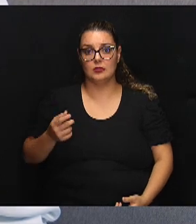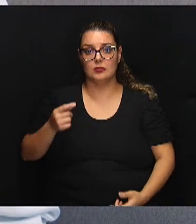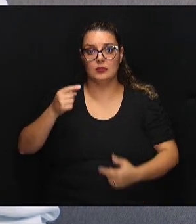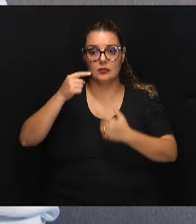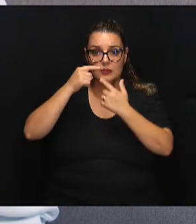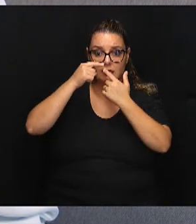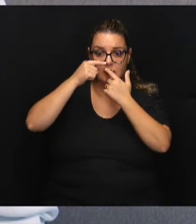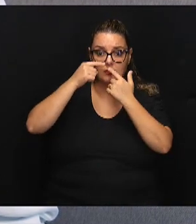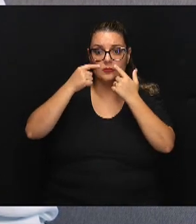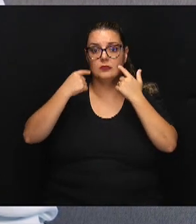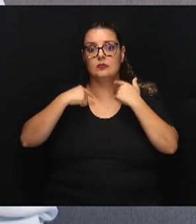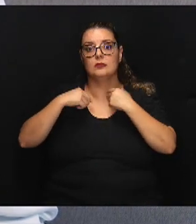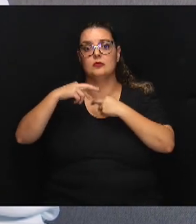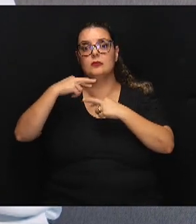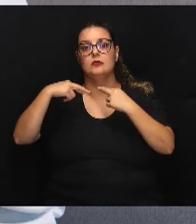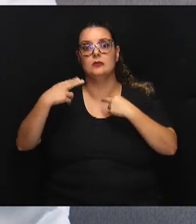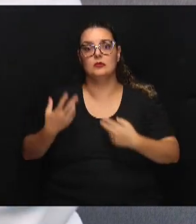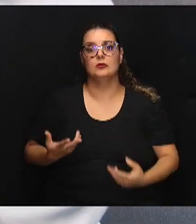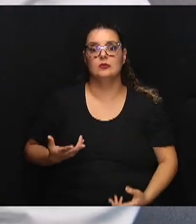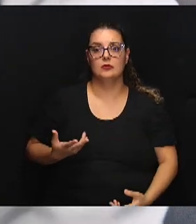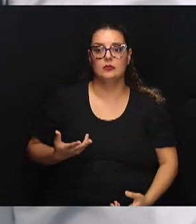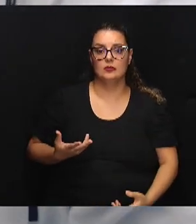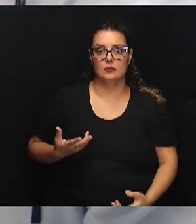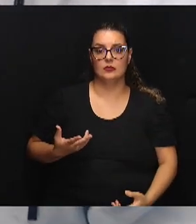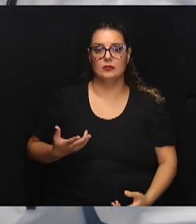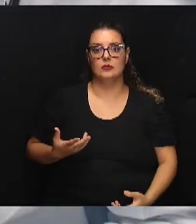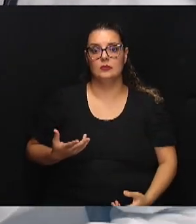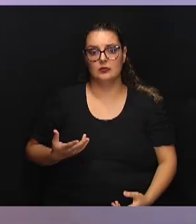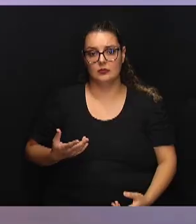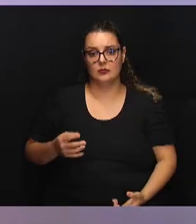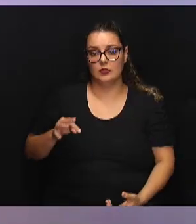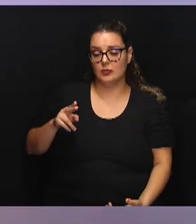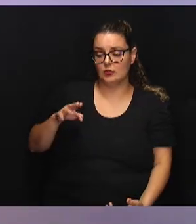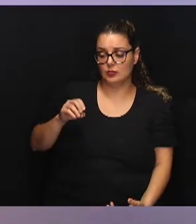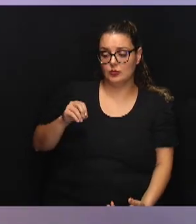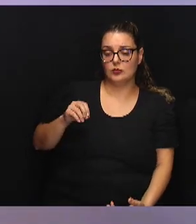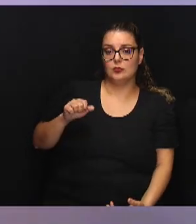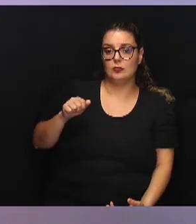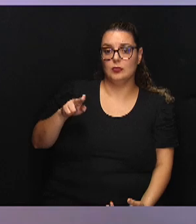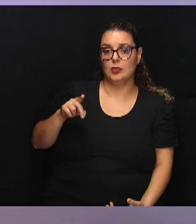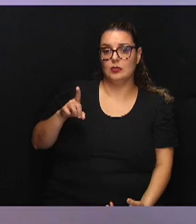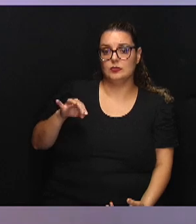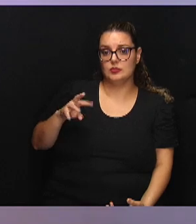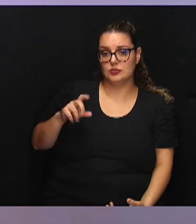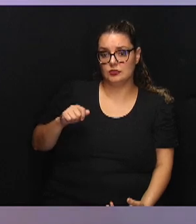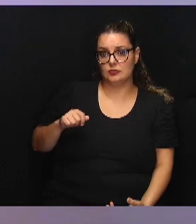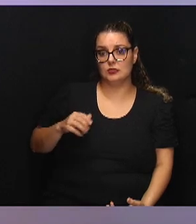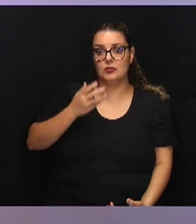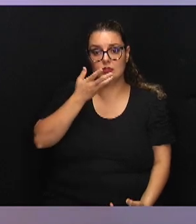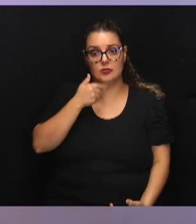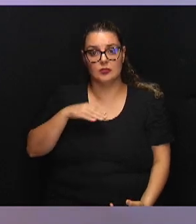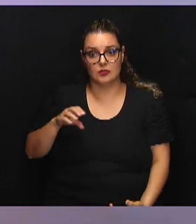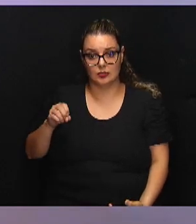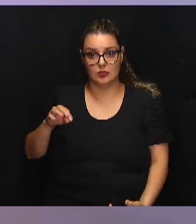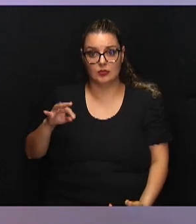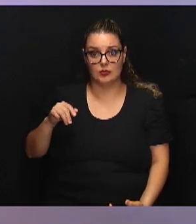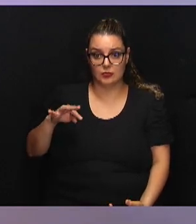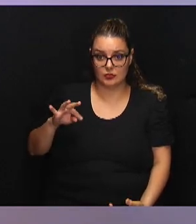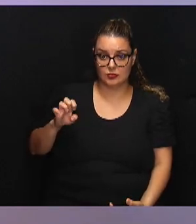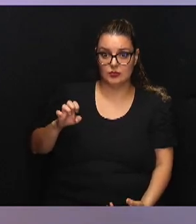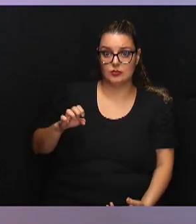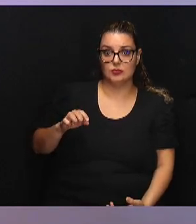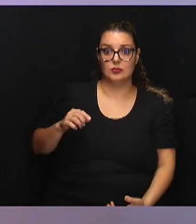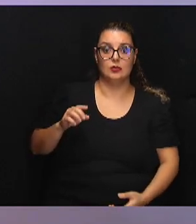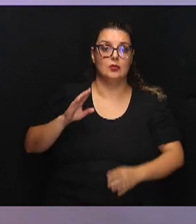estarem interligados, eles estão interligados pela tuba auditiva. Na criança, esses episódios de otite média aguda são mais